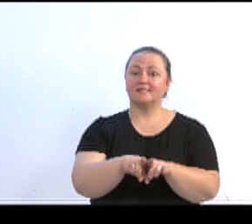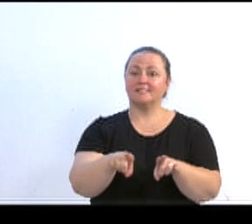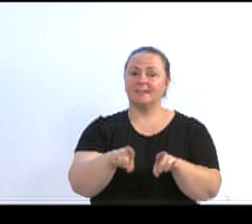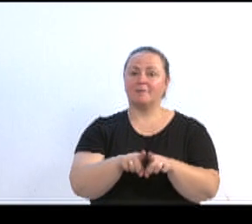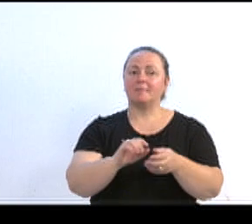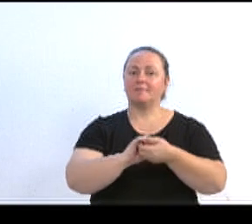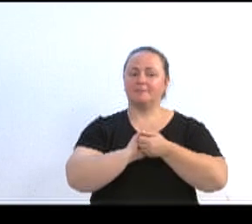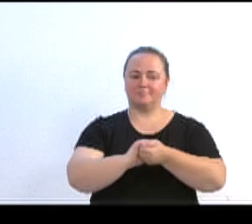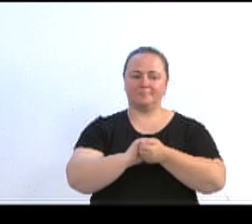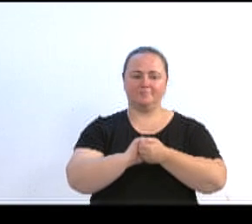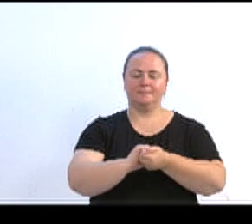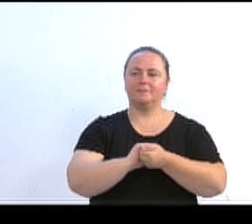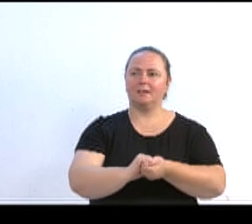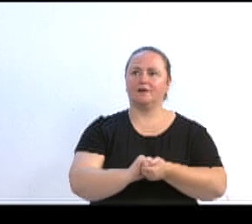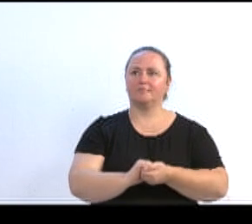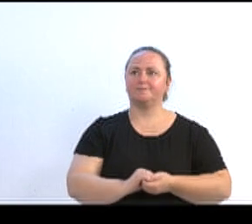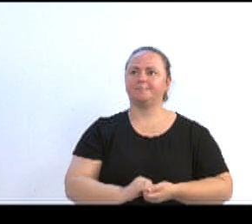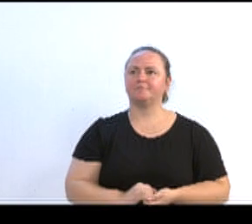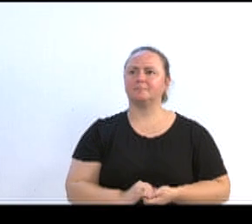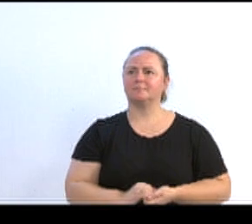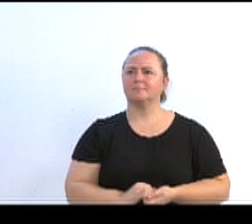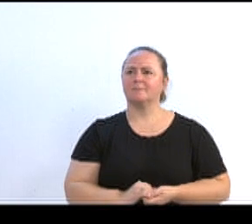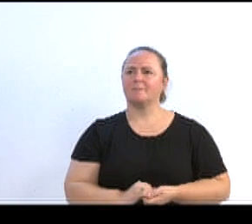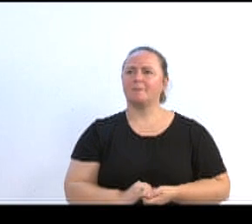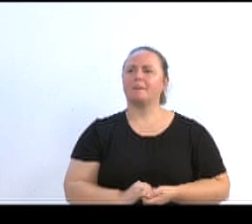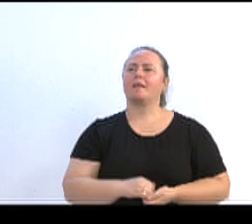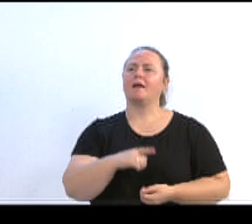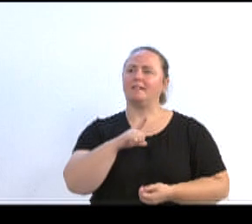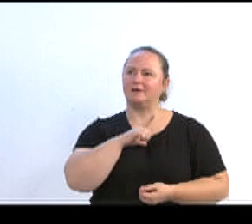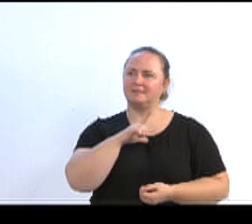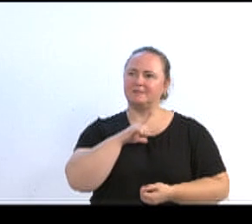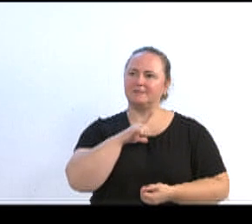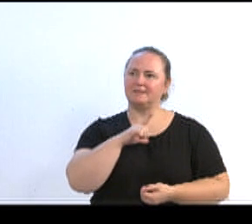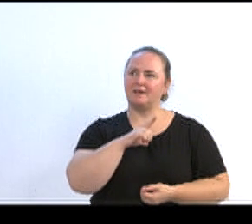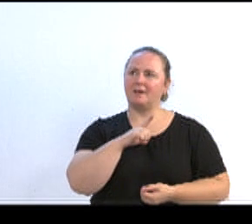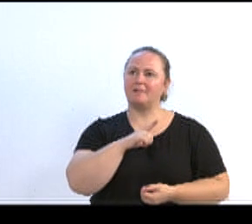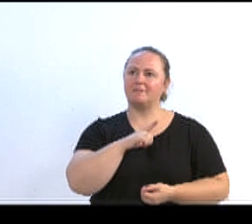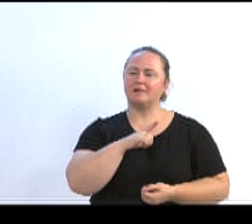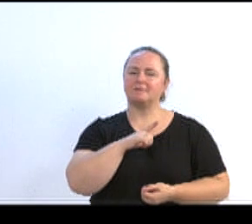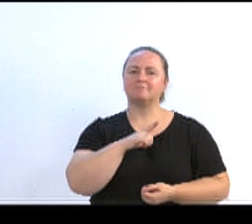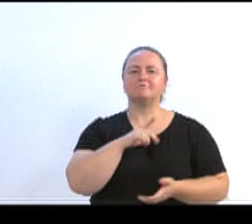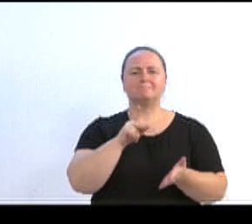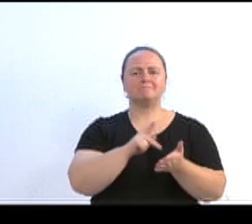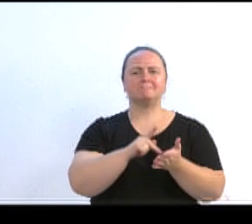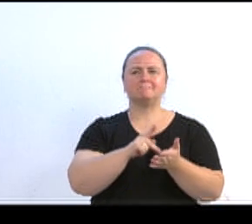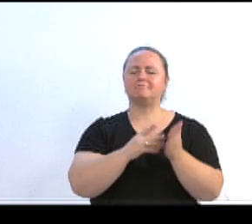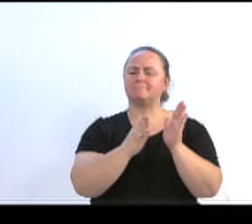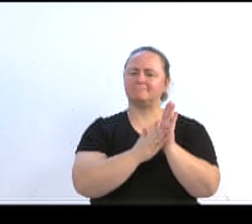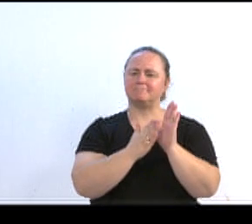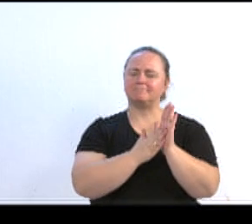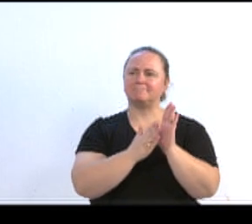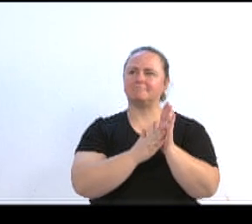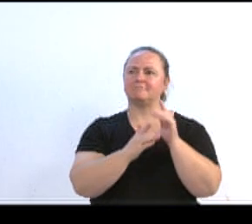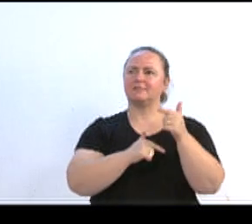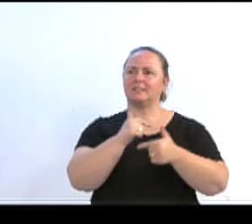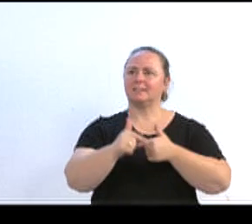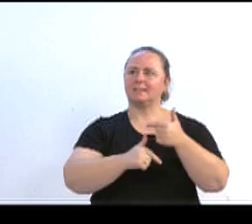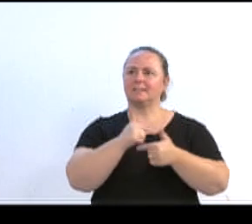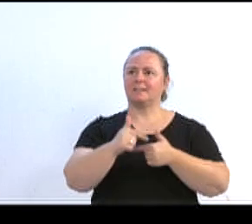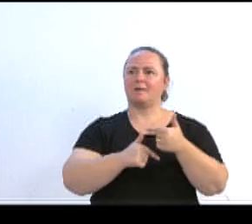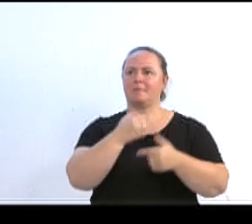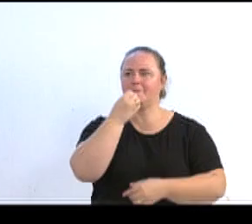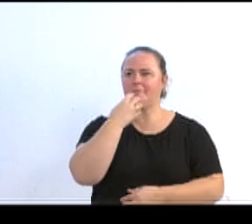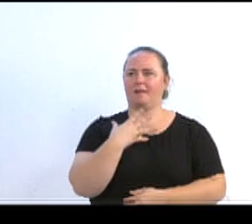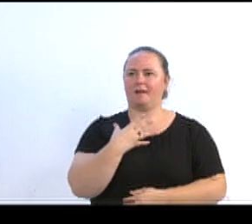a toda a equipe da biblioteca, da Fundação Cultural de Blumenau, pelo grande trabalho que desenvolvem. Antes de haver o